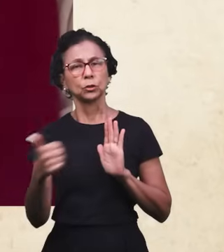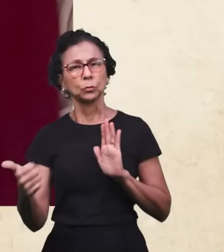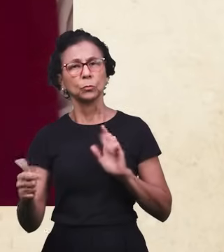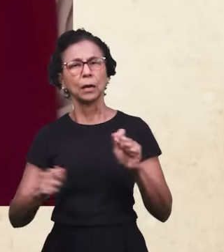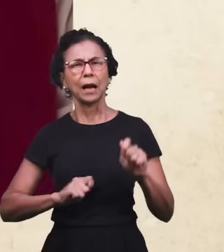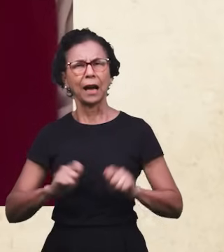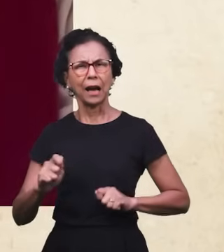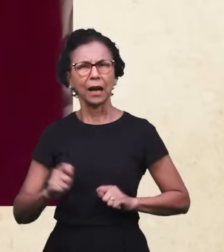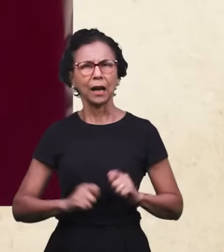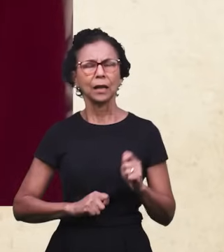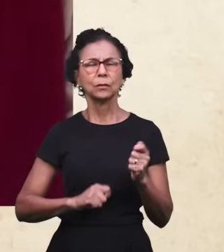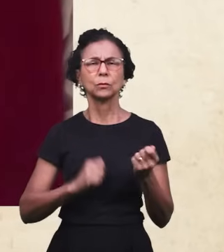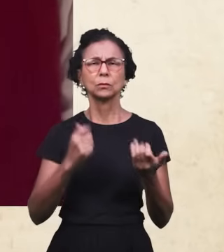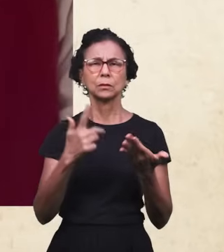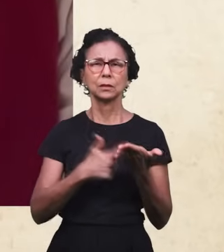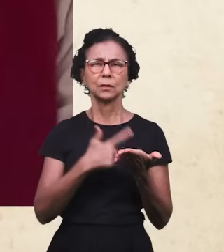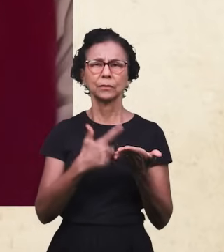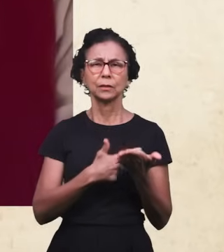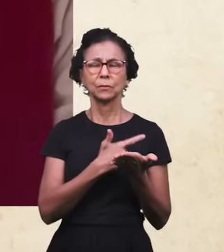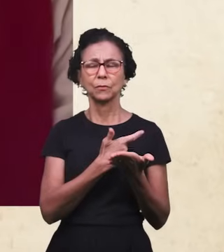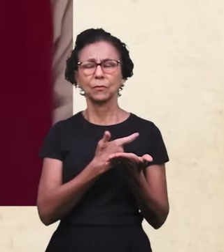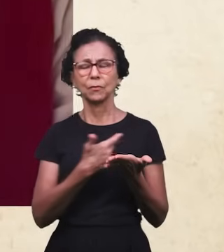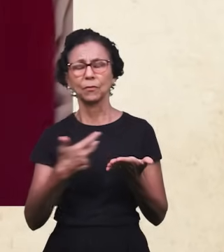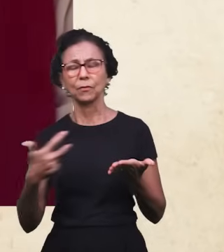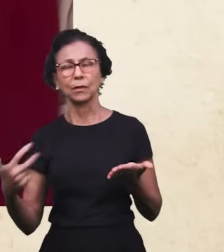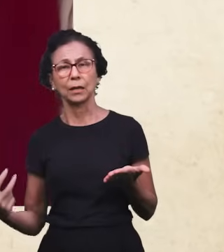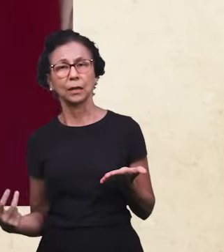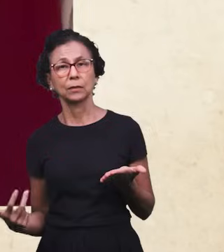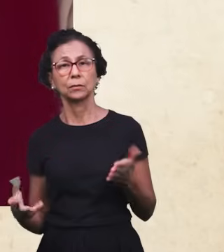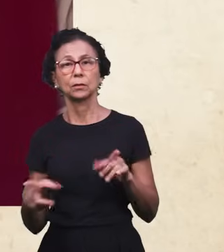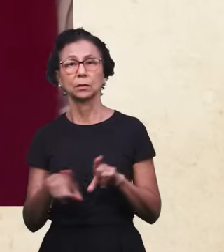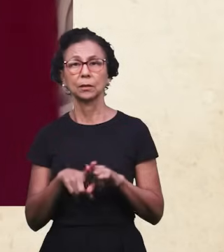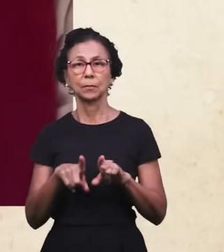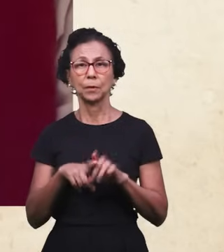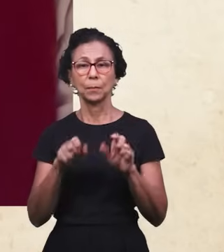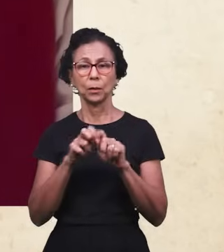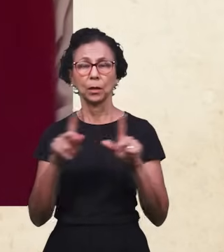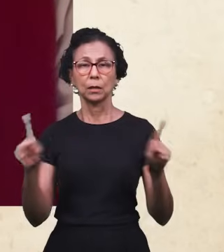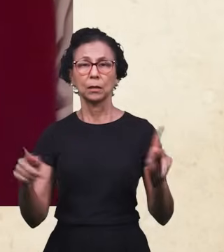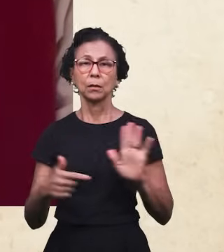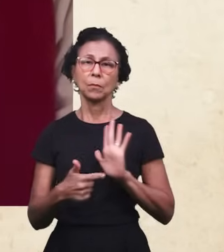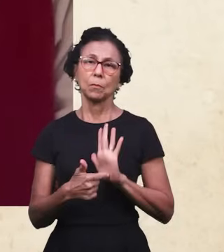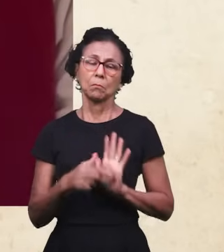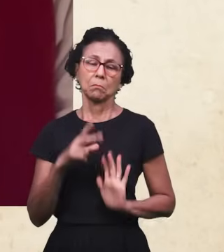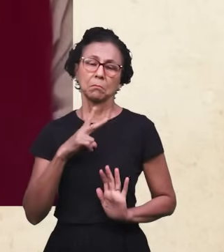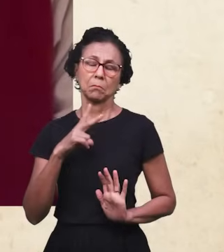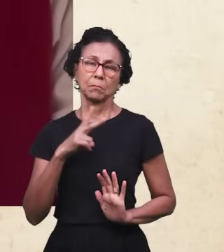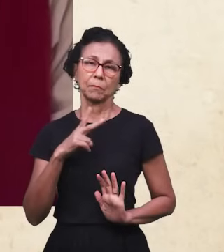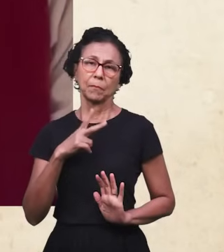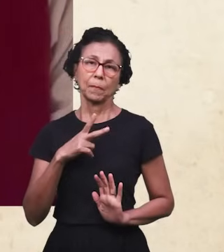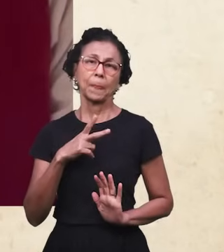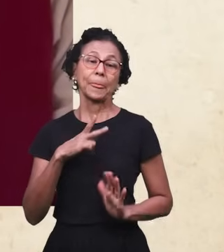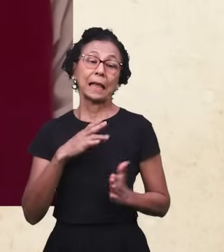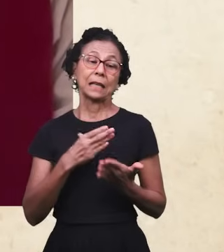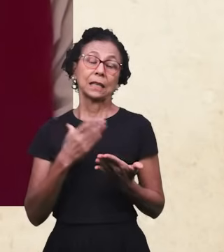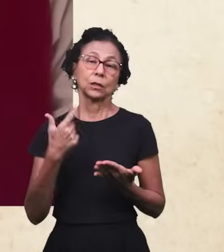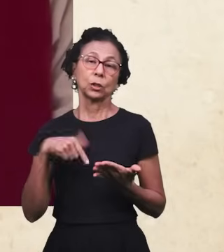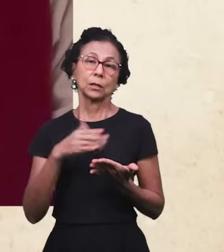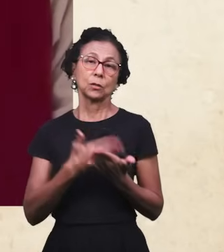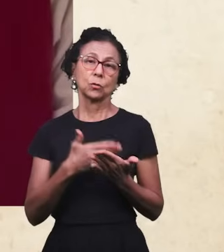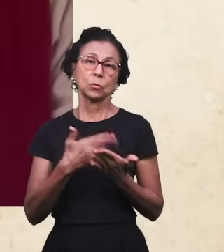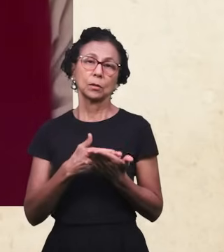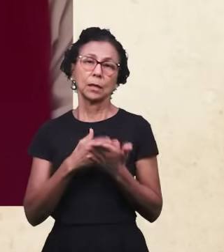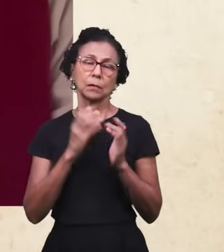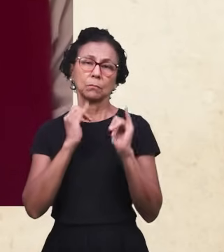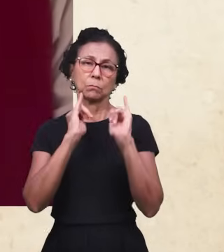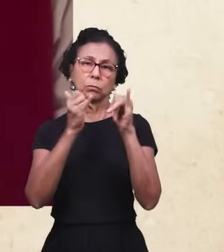dos Apóstolos, nas cartas do Novo Testamento e muitas vezes no livro do Apocalipse. Particularmente, temos